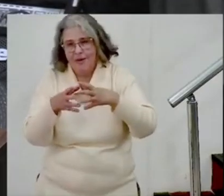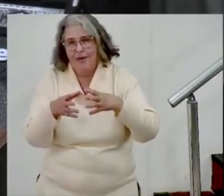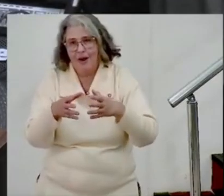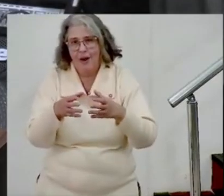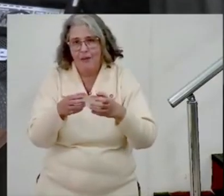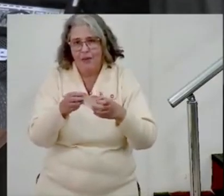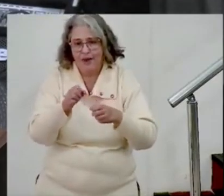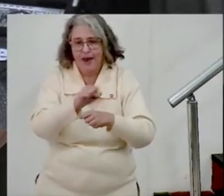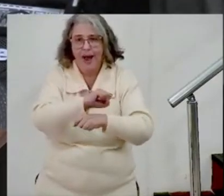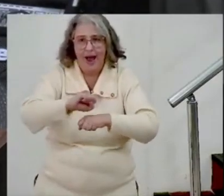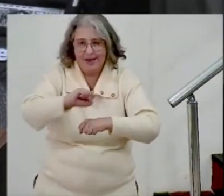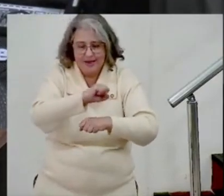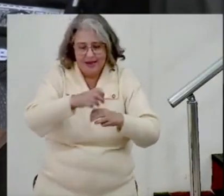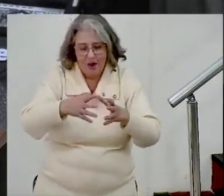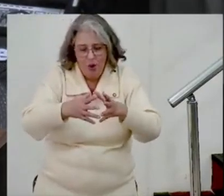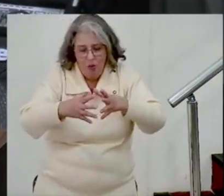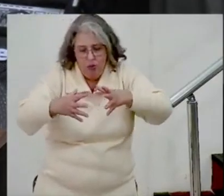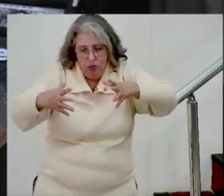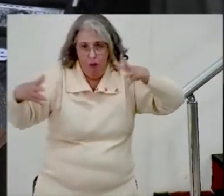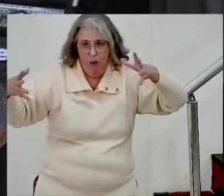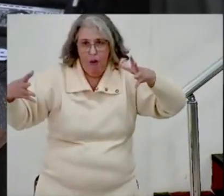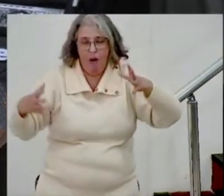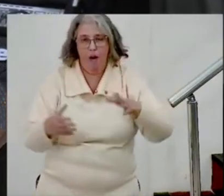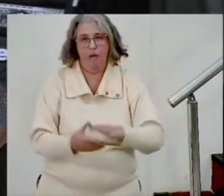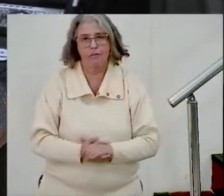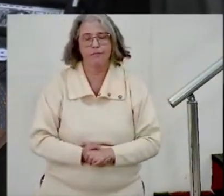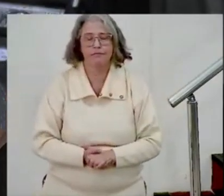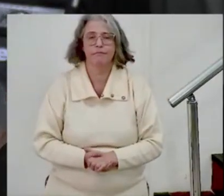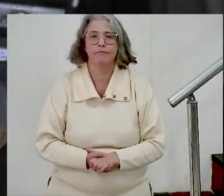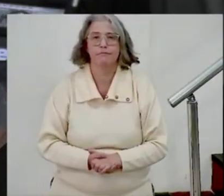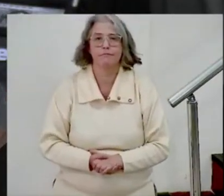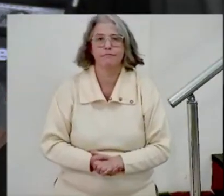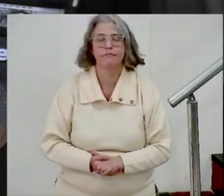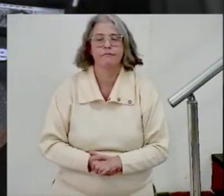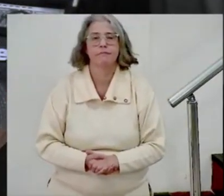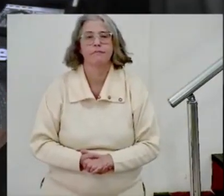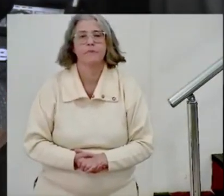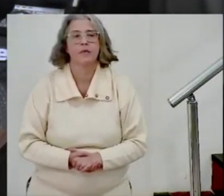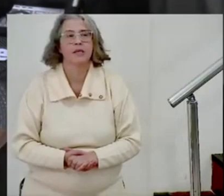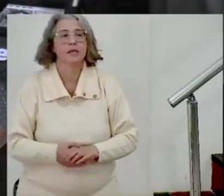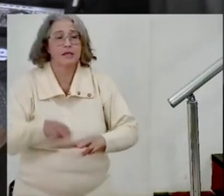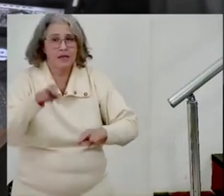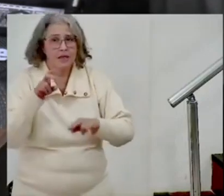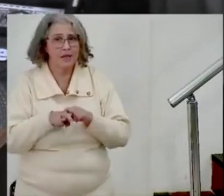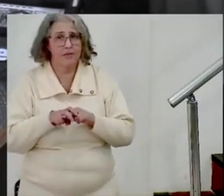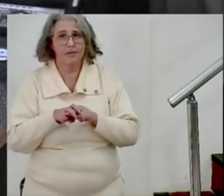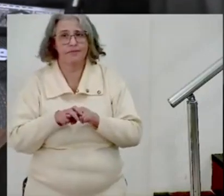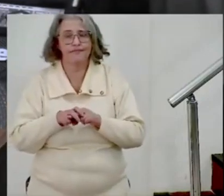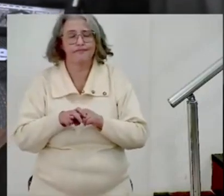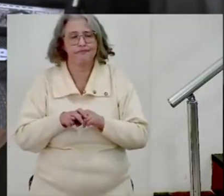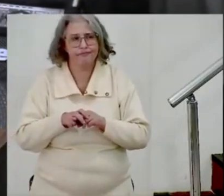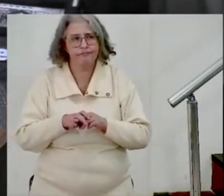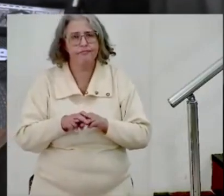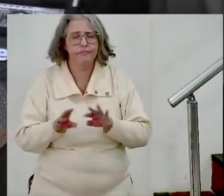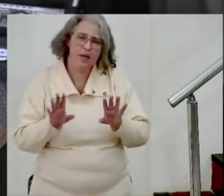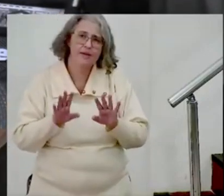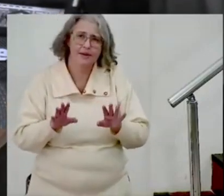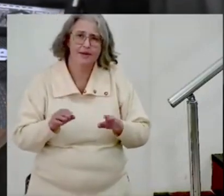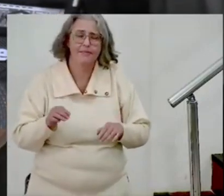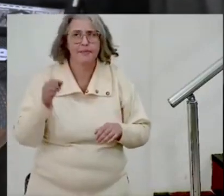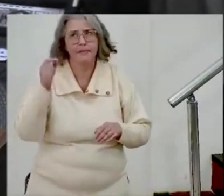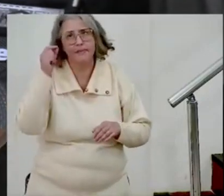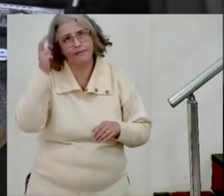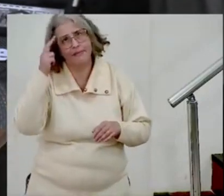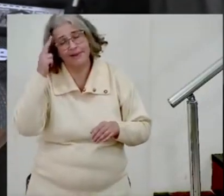o Senaqueribe sentado no seu trono. E alguns chegam a especular que Senaqueribe está aí sentado no trono que pertenceu